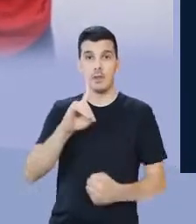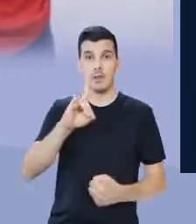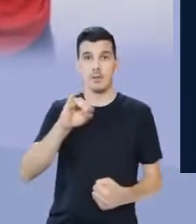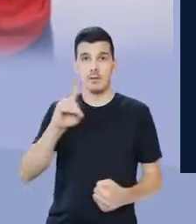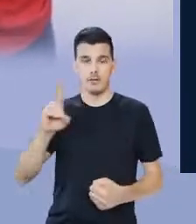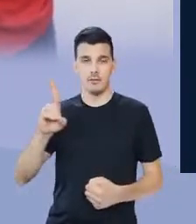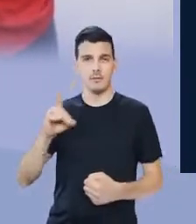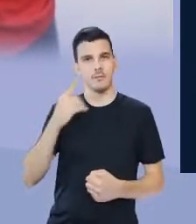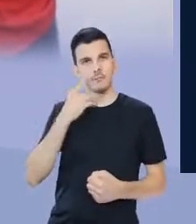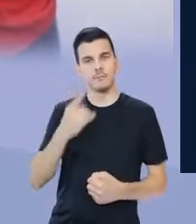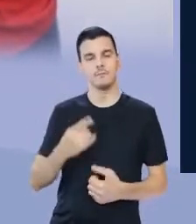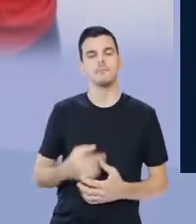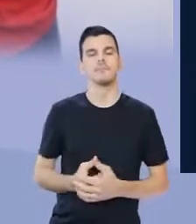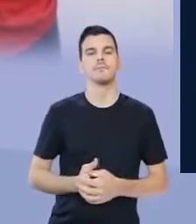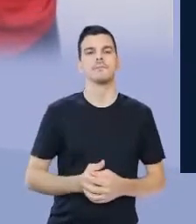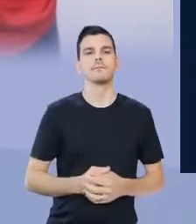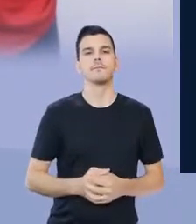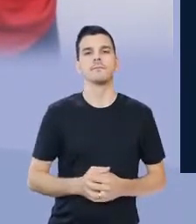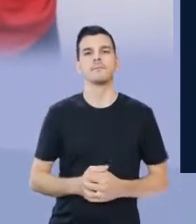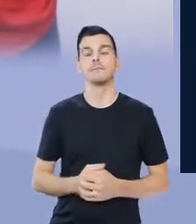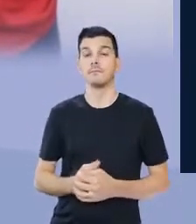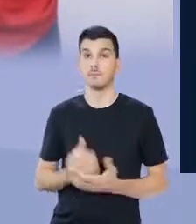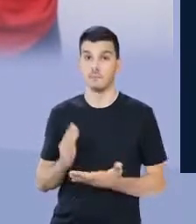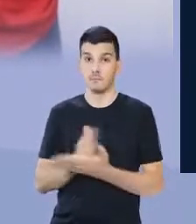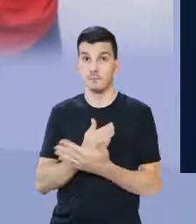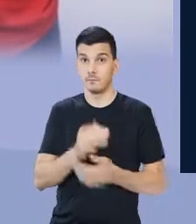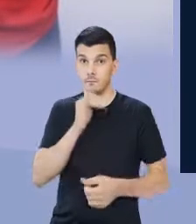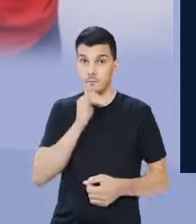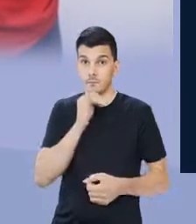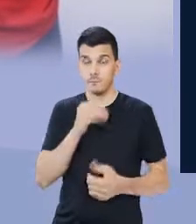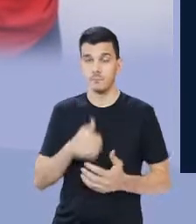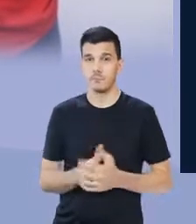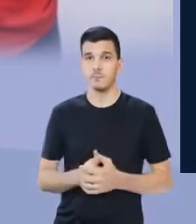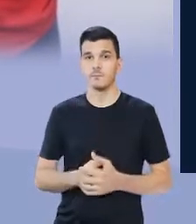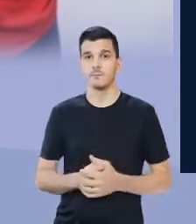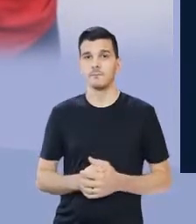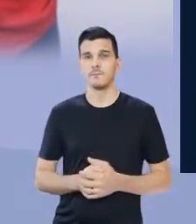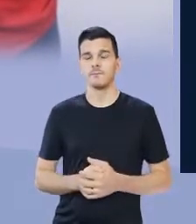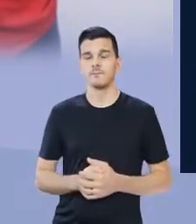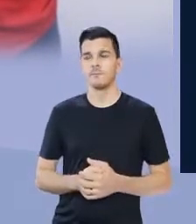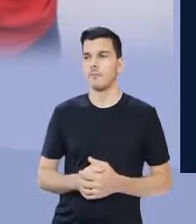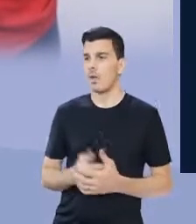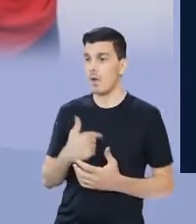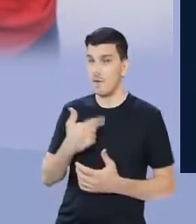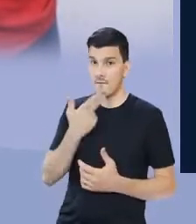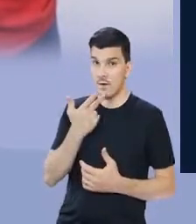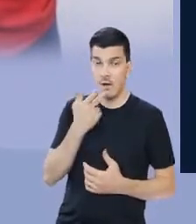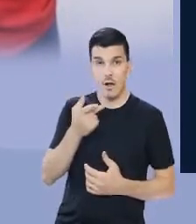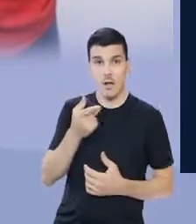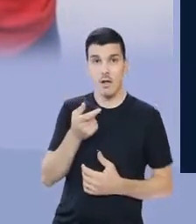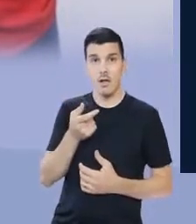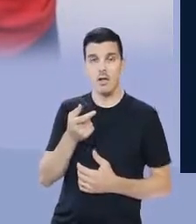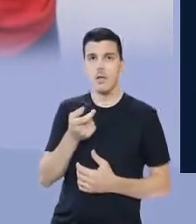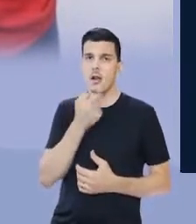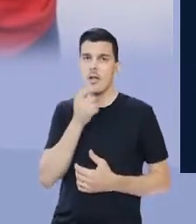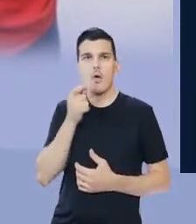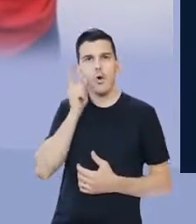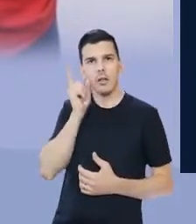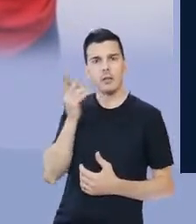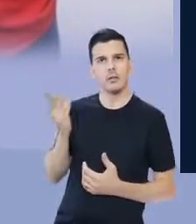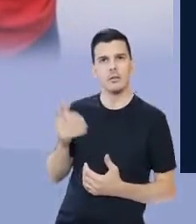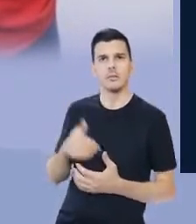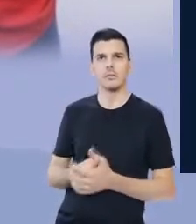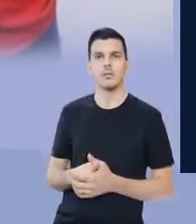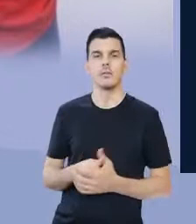did. Vem comigo. Então vamos para alguns exemplos. I spoke English yesterday. Eu falei inglês ontem. Olha